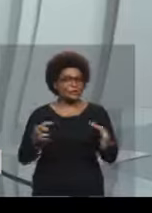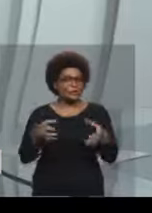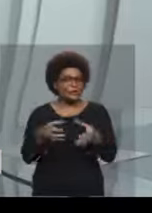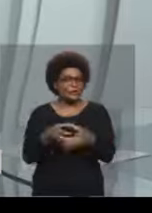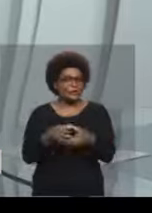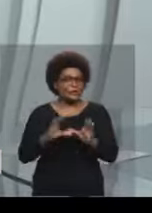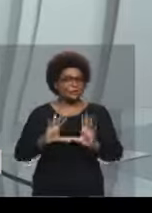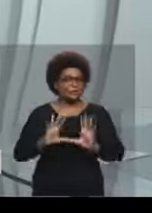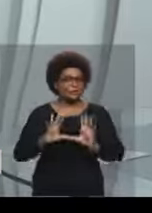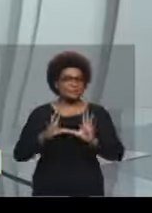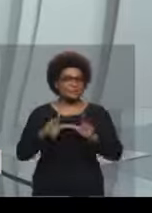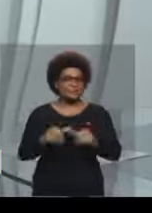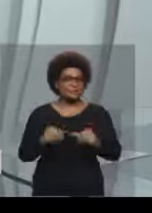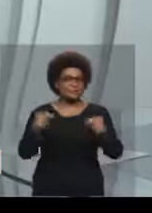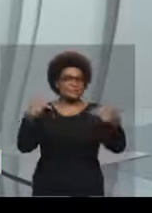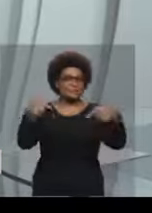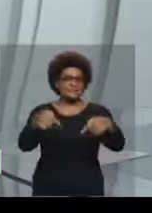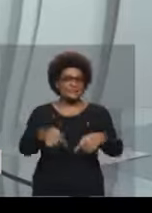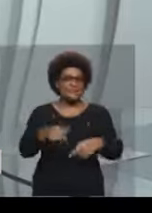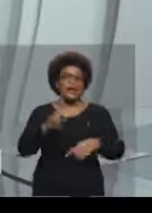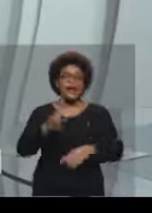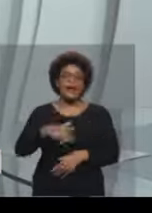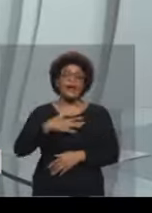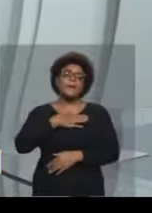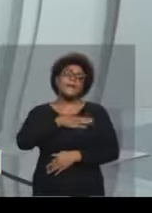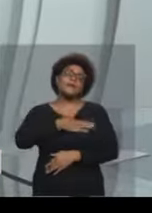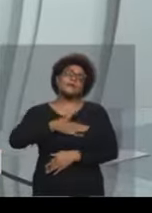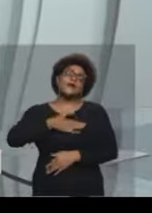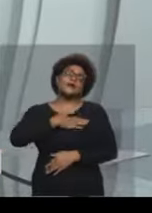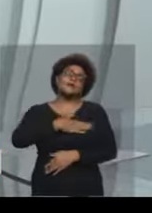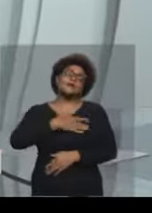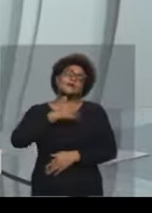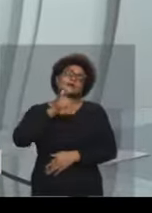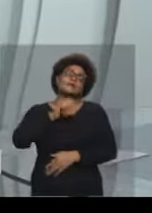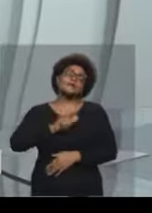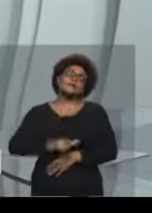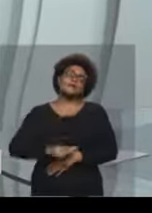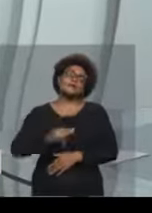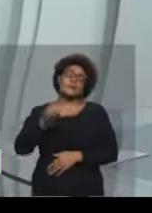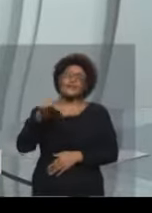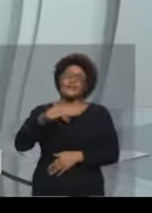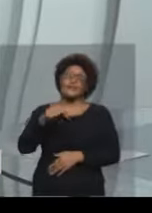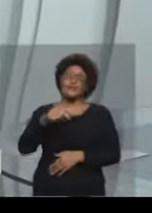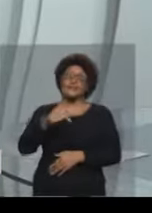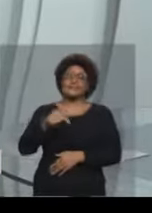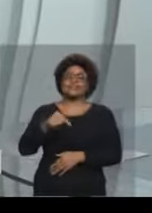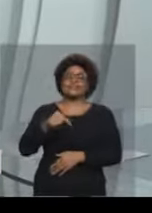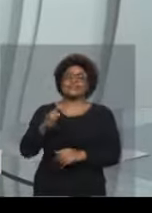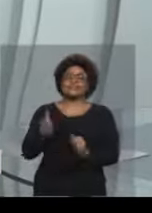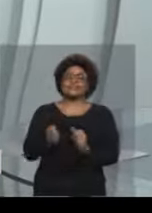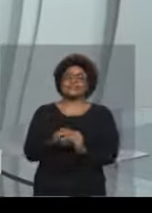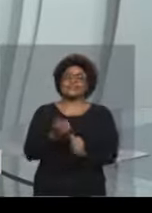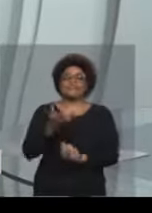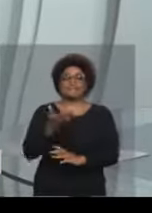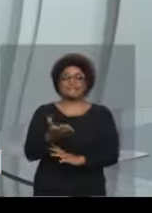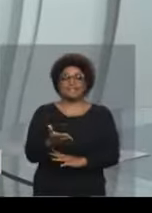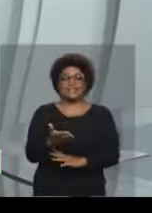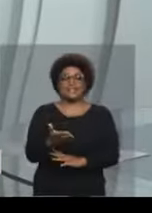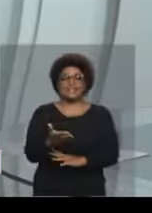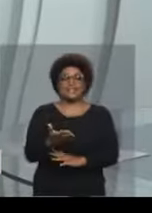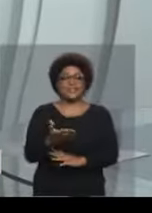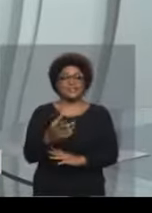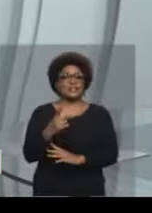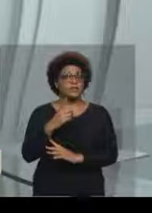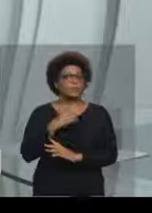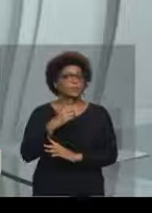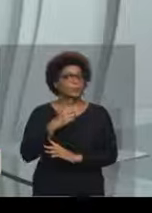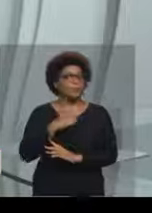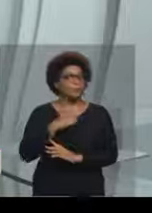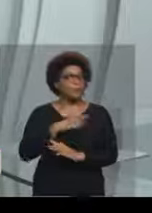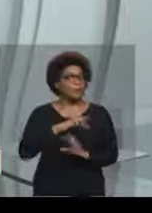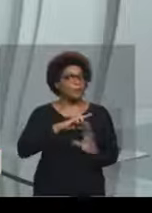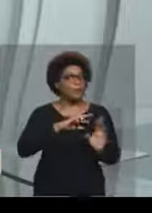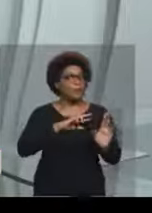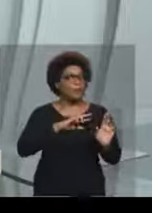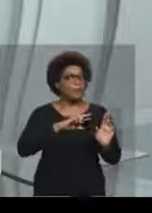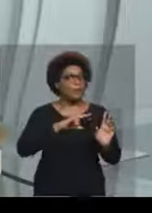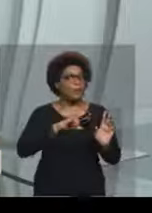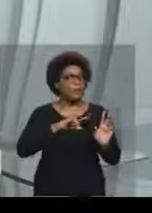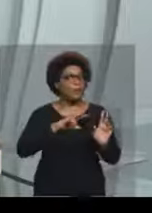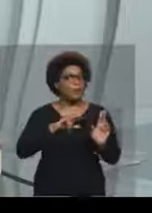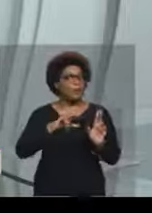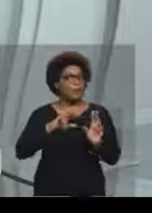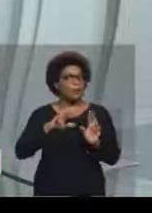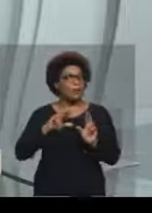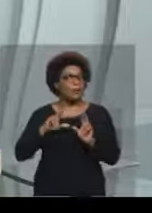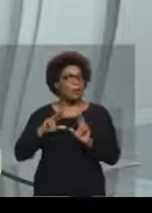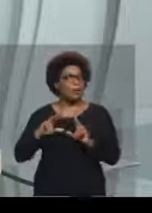prazer também estar, né, mais um tempo com vocês. Nós tivemos uma maratona